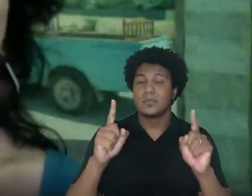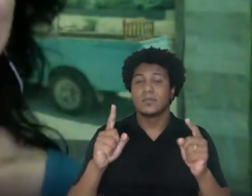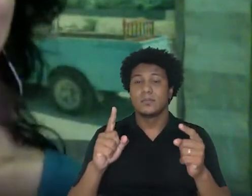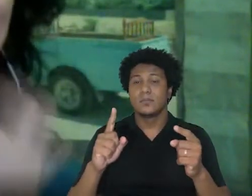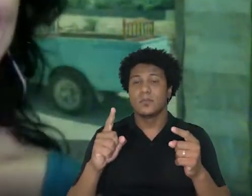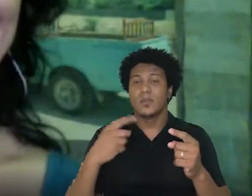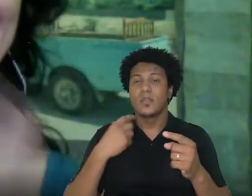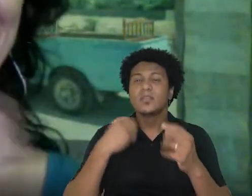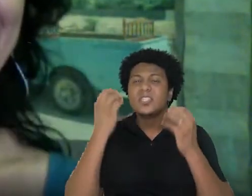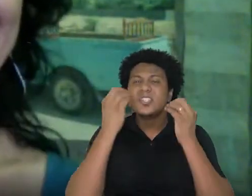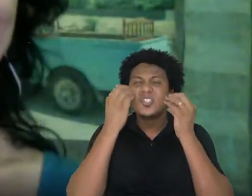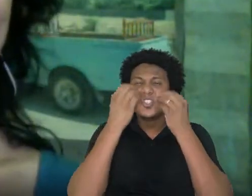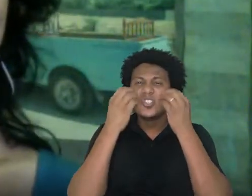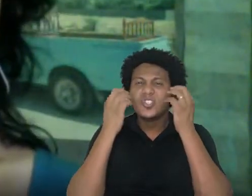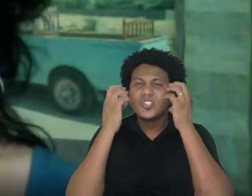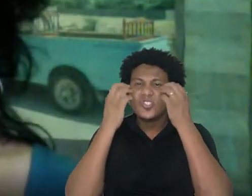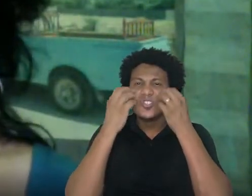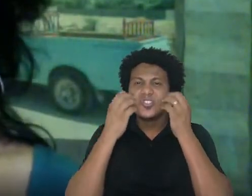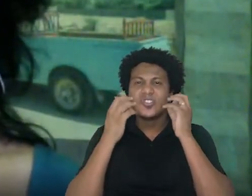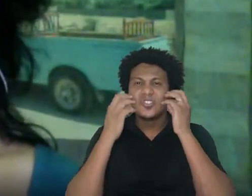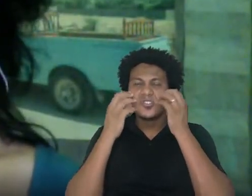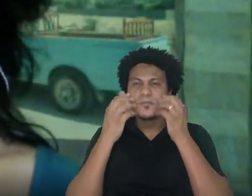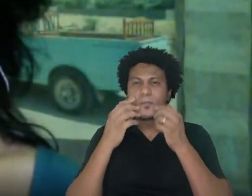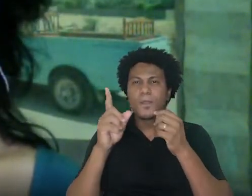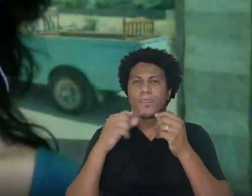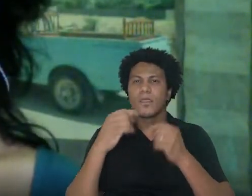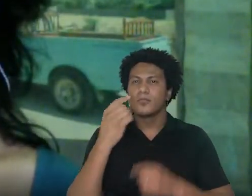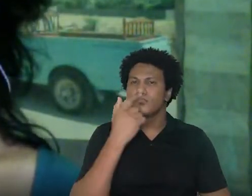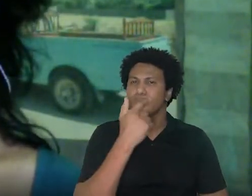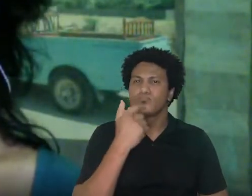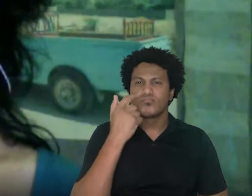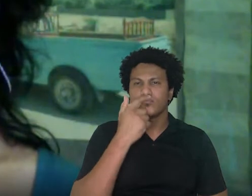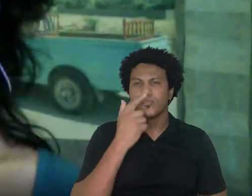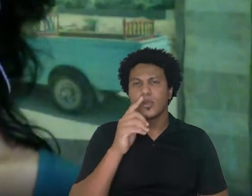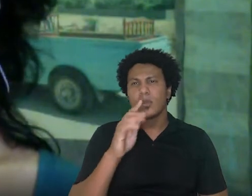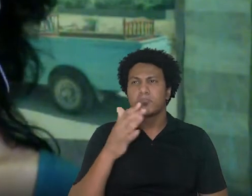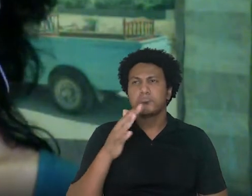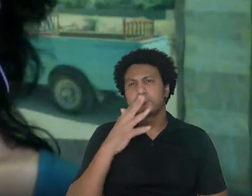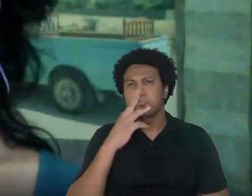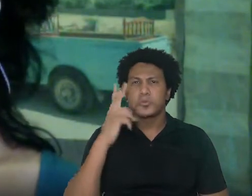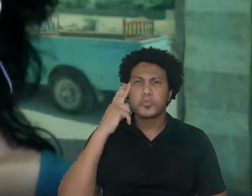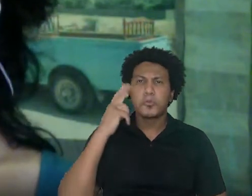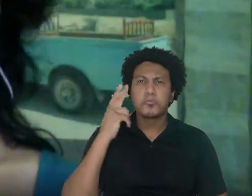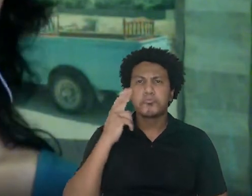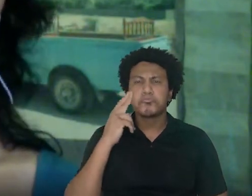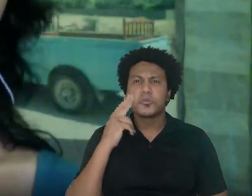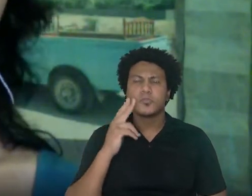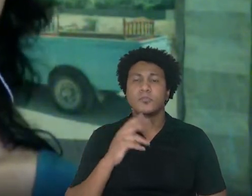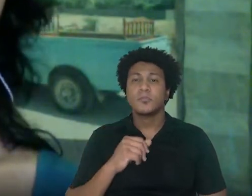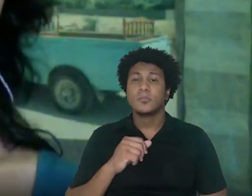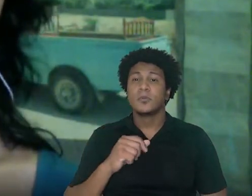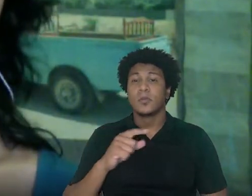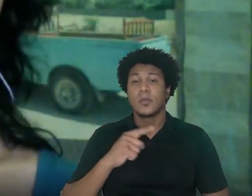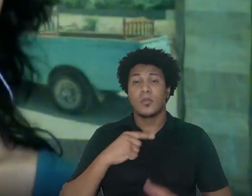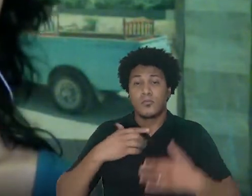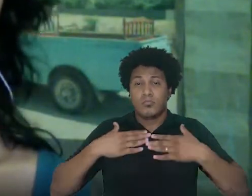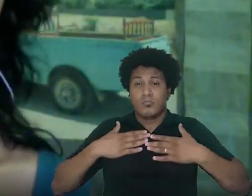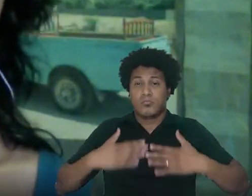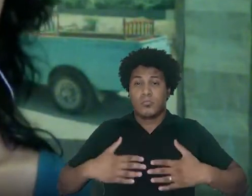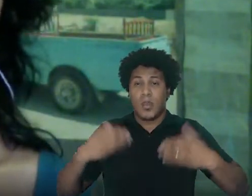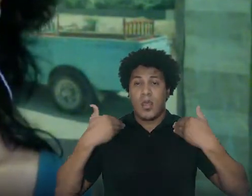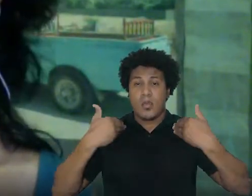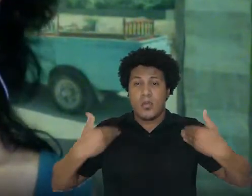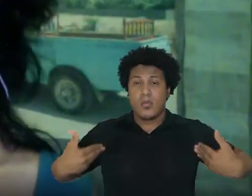sei. Agora eu perdi a referência. Mas tenho sardinhas no rosto e uma boca nem grande